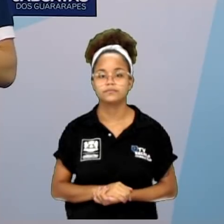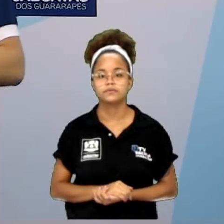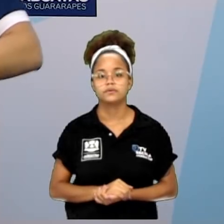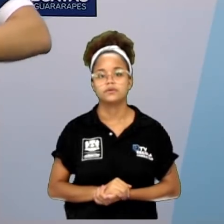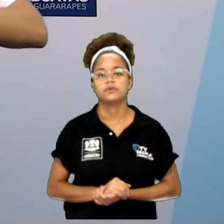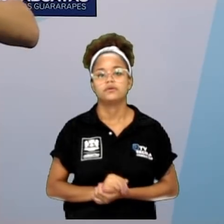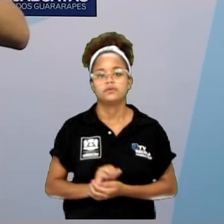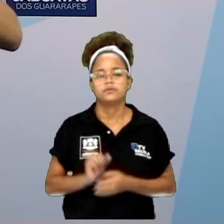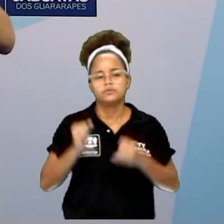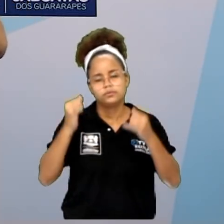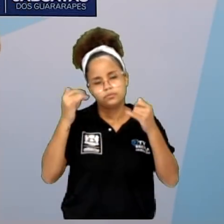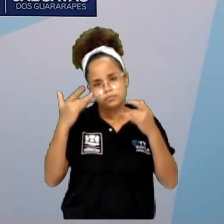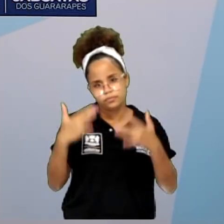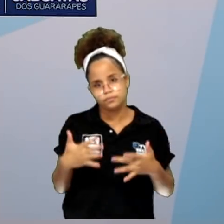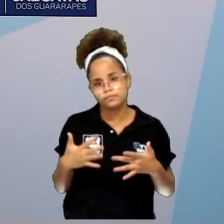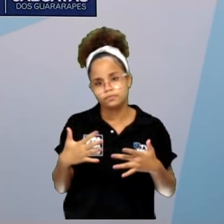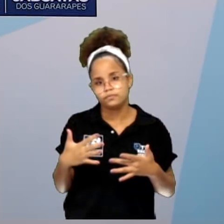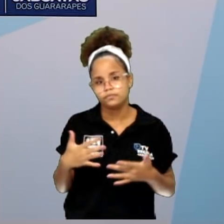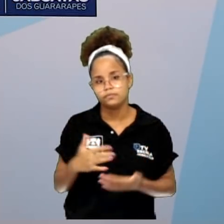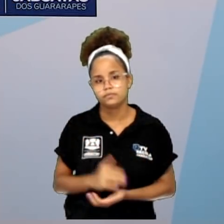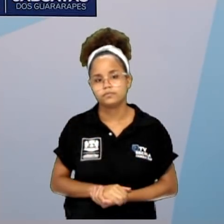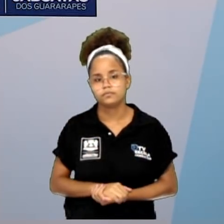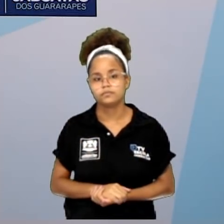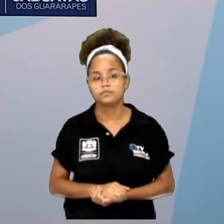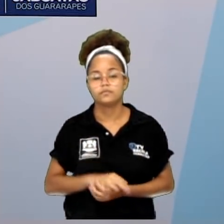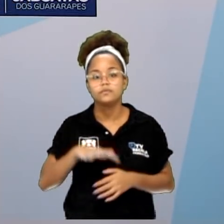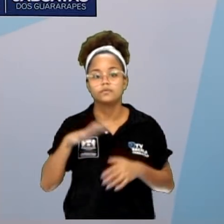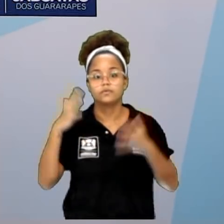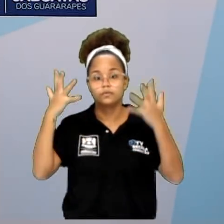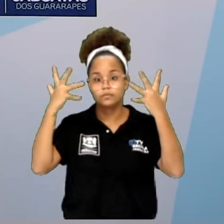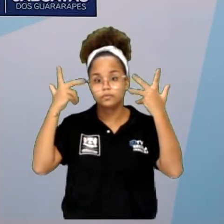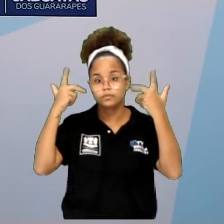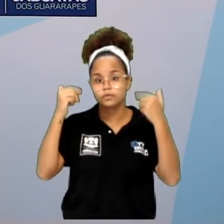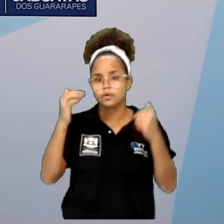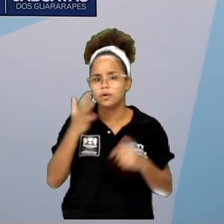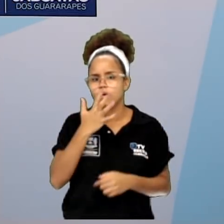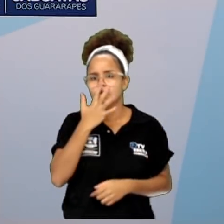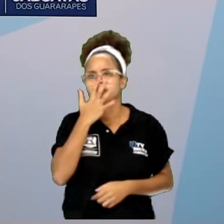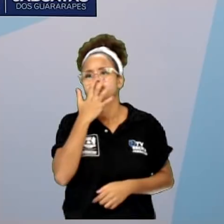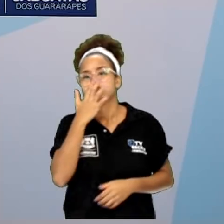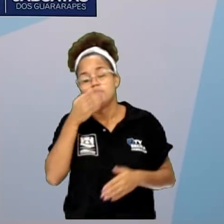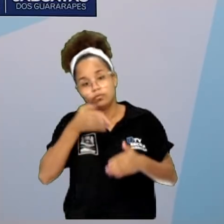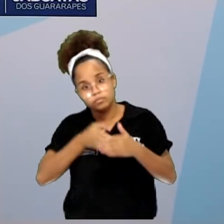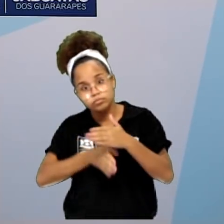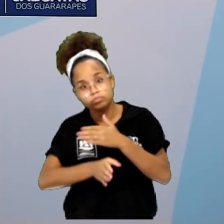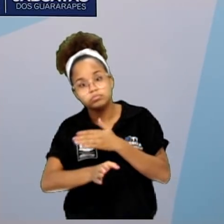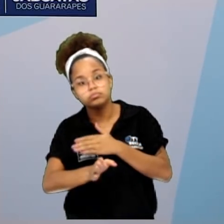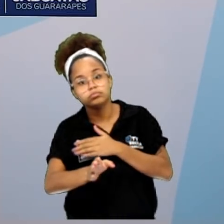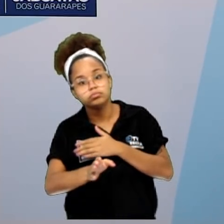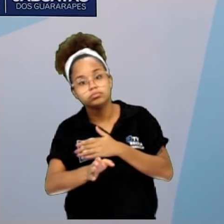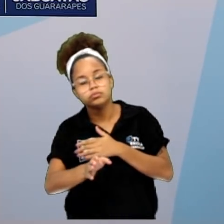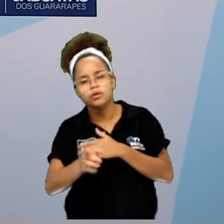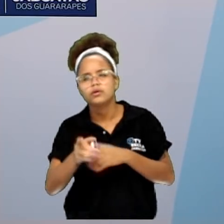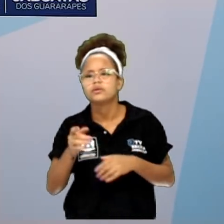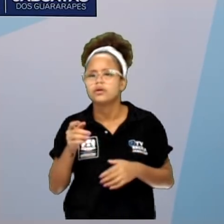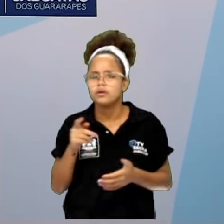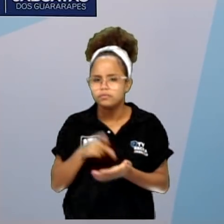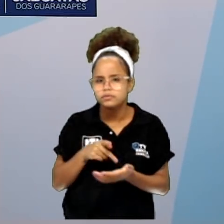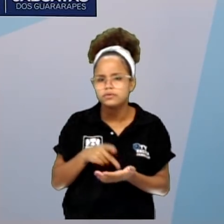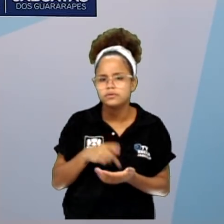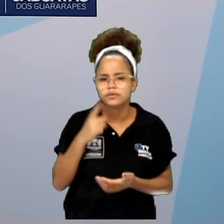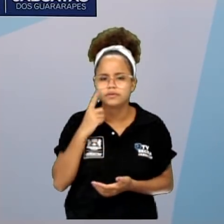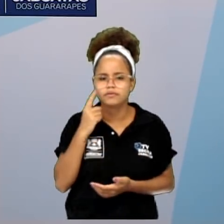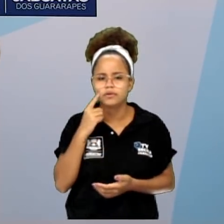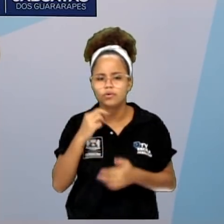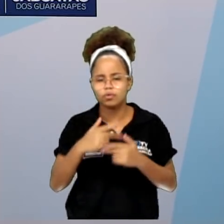fala aí, os leões hipnotizados foram saindo, a gente realmente vê uma ação do